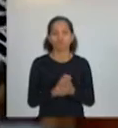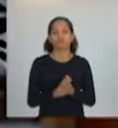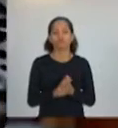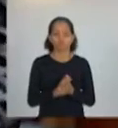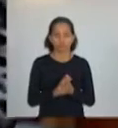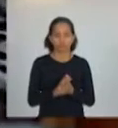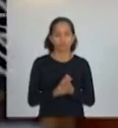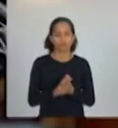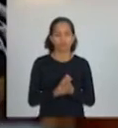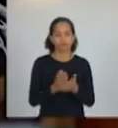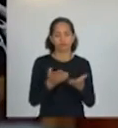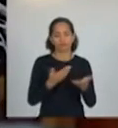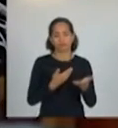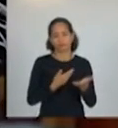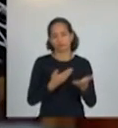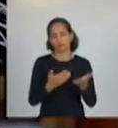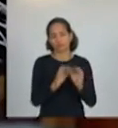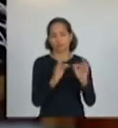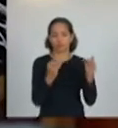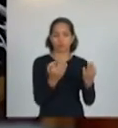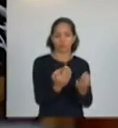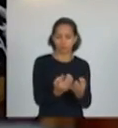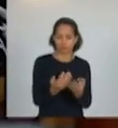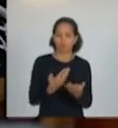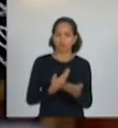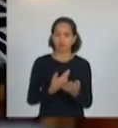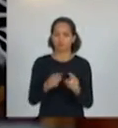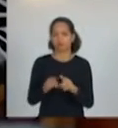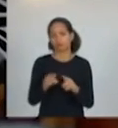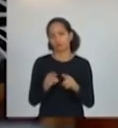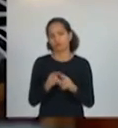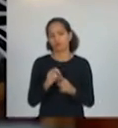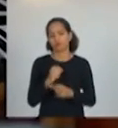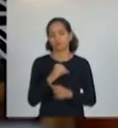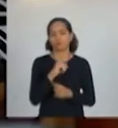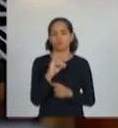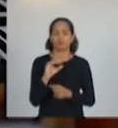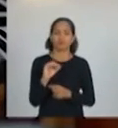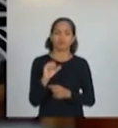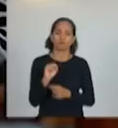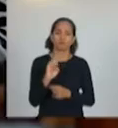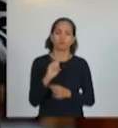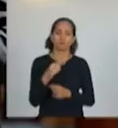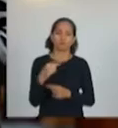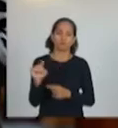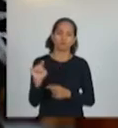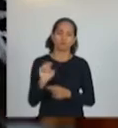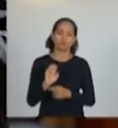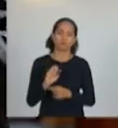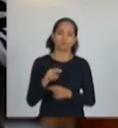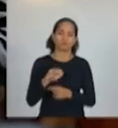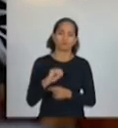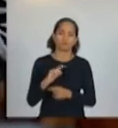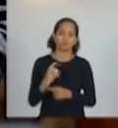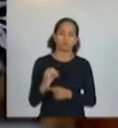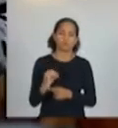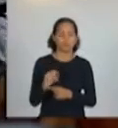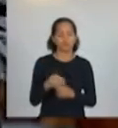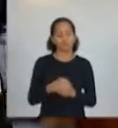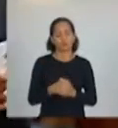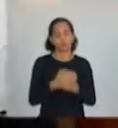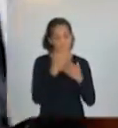condolências aos familiares e amigos do nosso querido José Erildo Paixão. Obrigado,